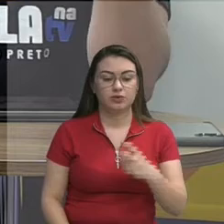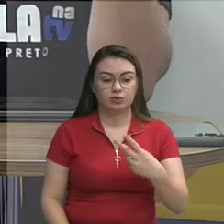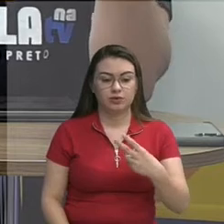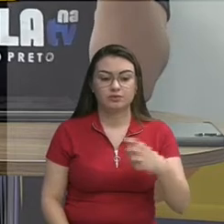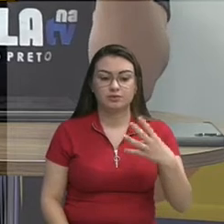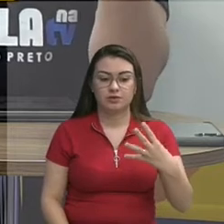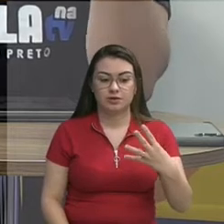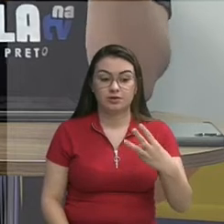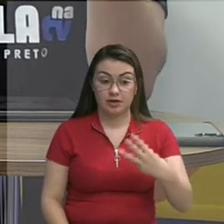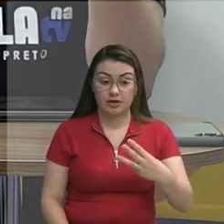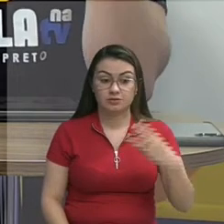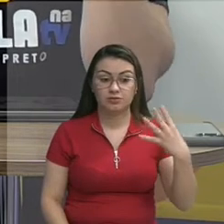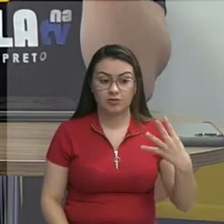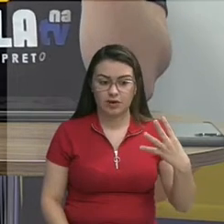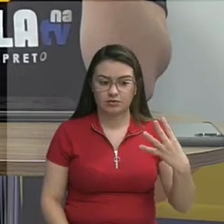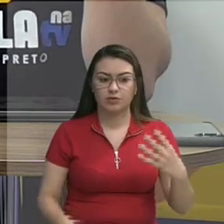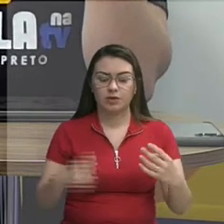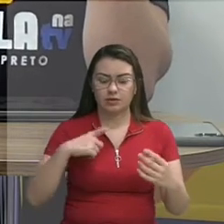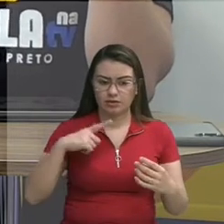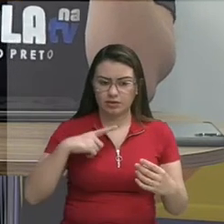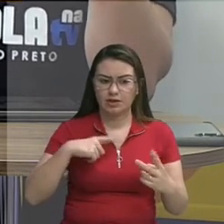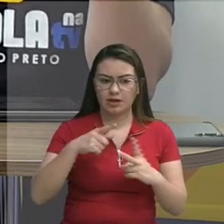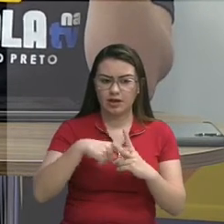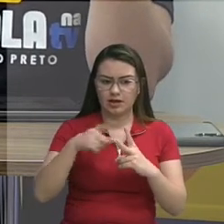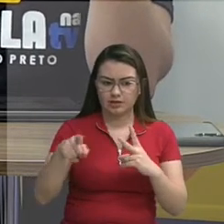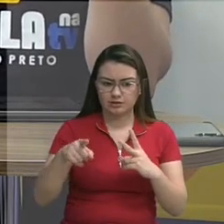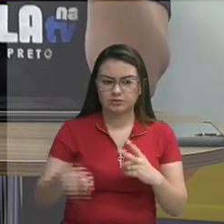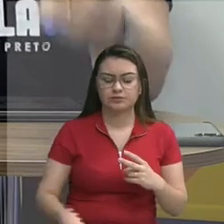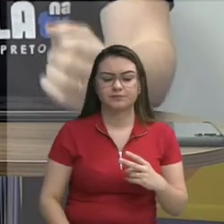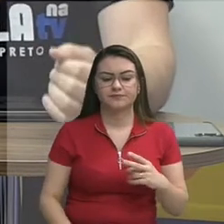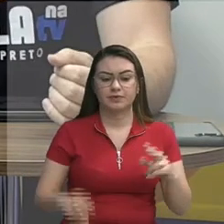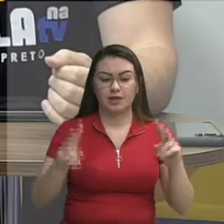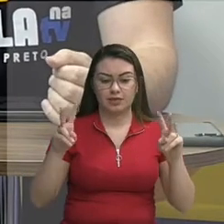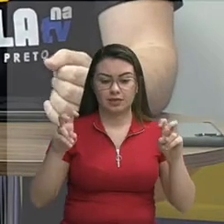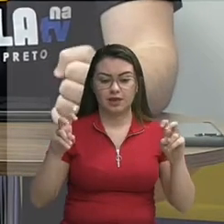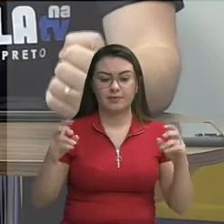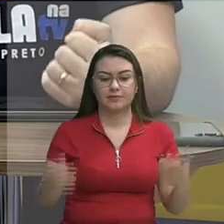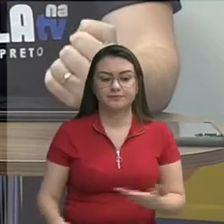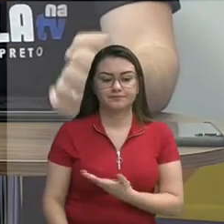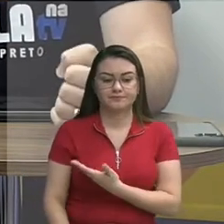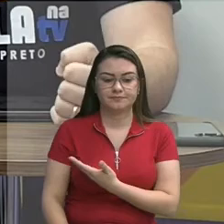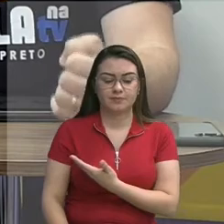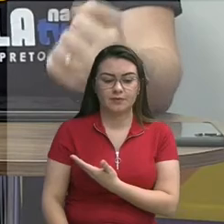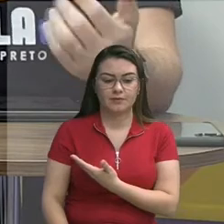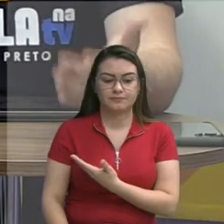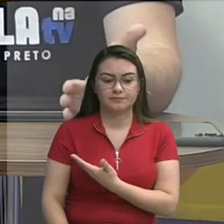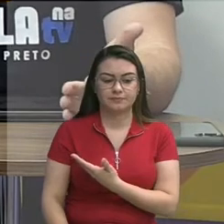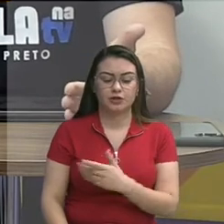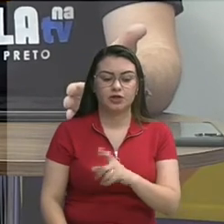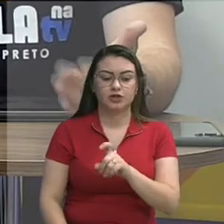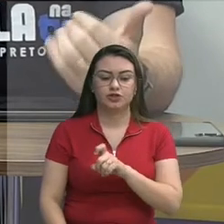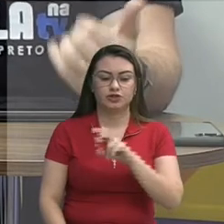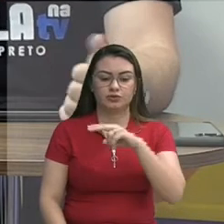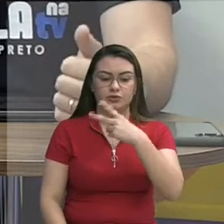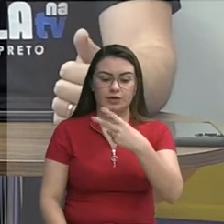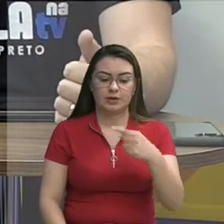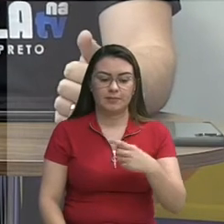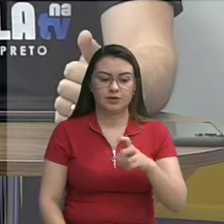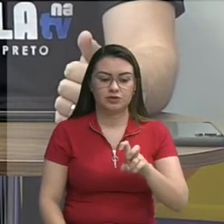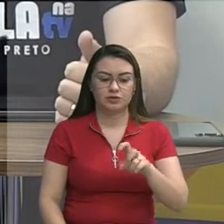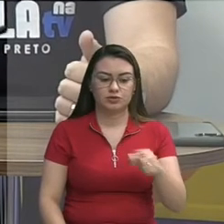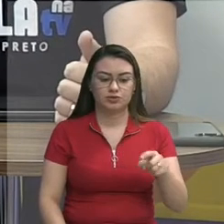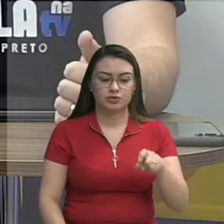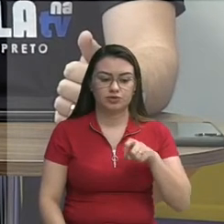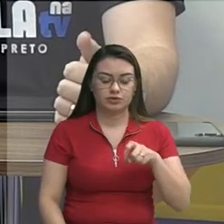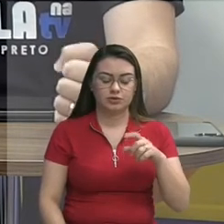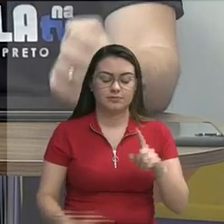três e quatro são raizes da equação x ao quadrado menos 5x mais 6 igual a zero Vamos